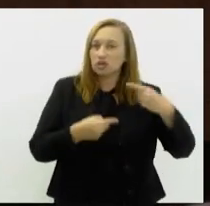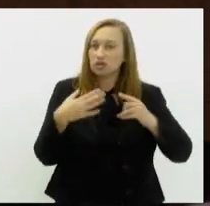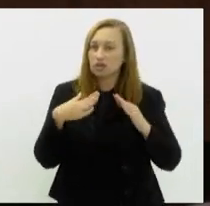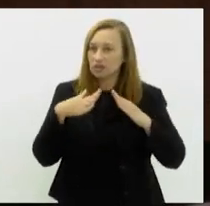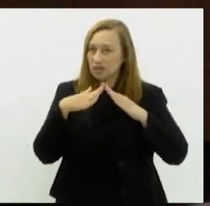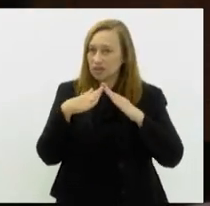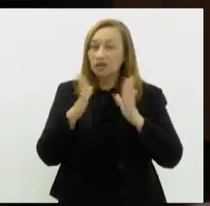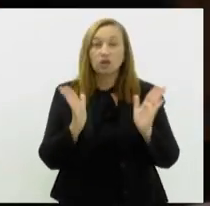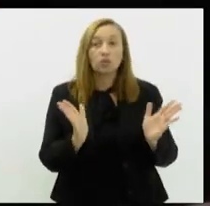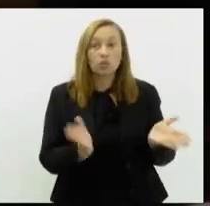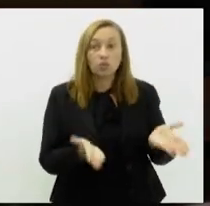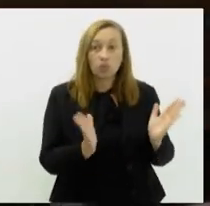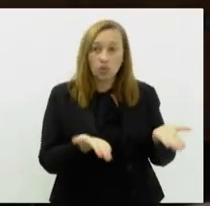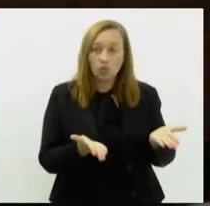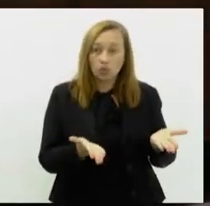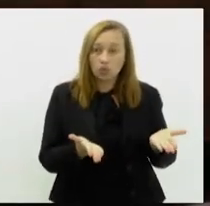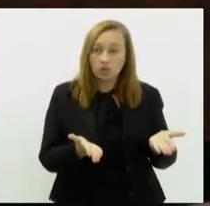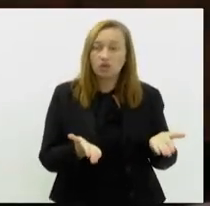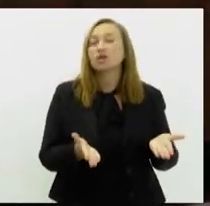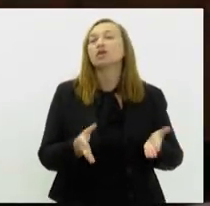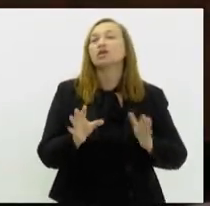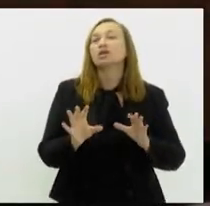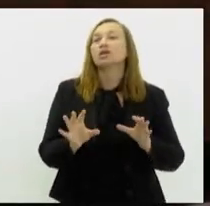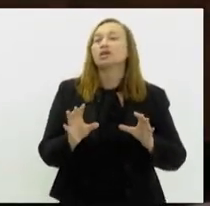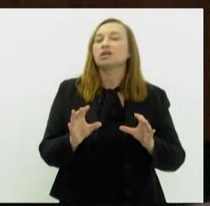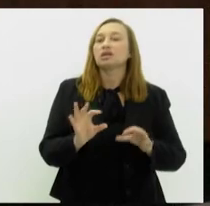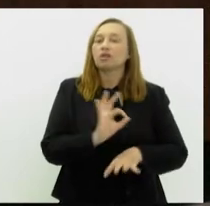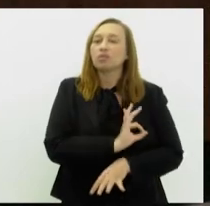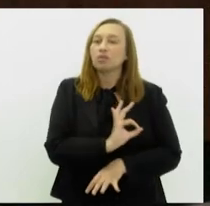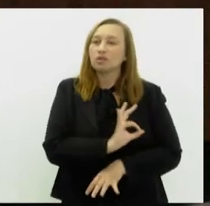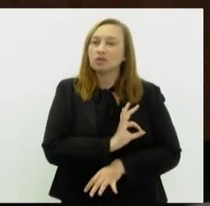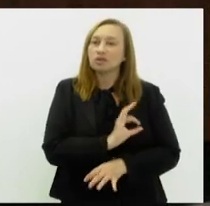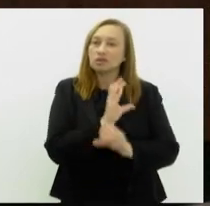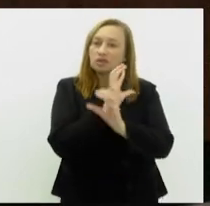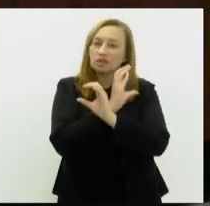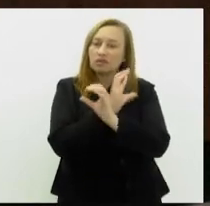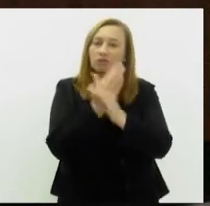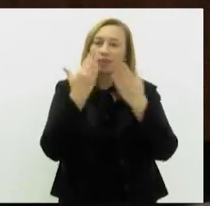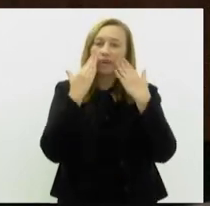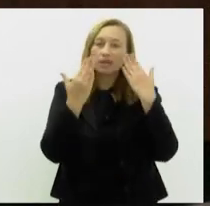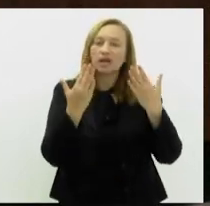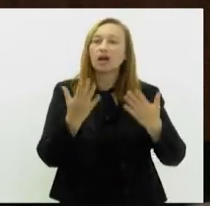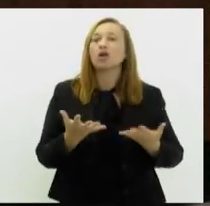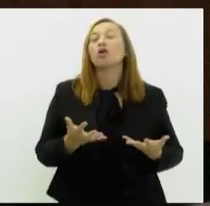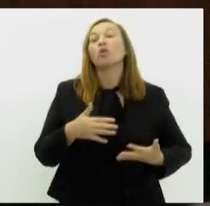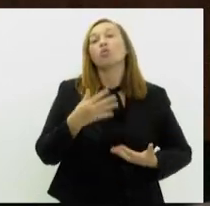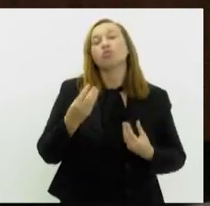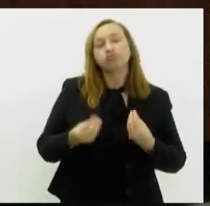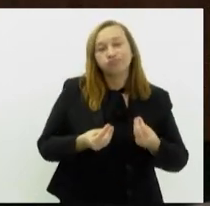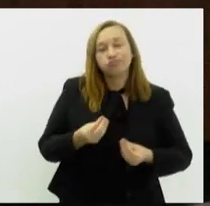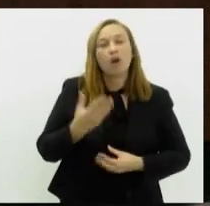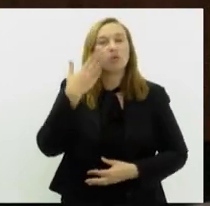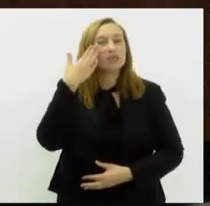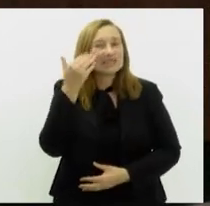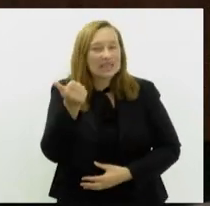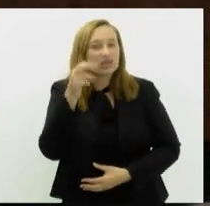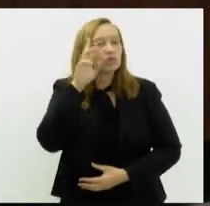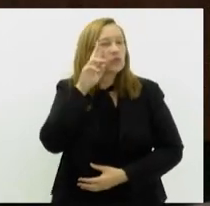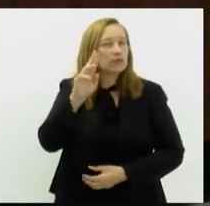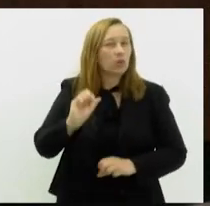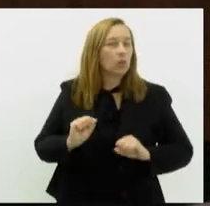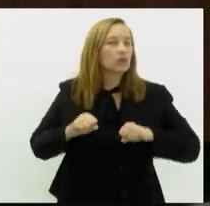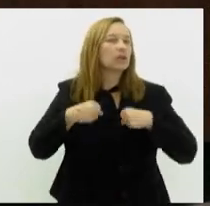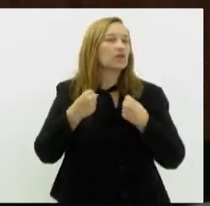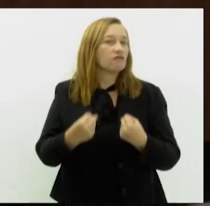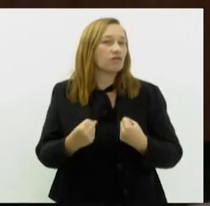casa e que hoje se encontra na Polícia Civil para apresentar a minuta. Então, como eu sei que o senhor é um defensor